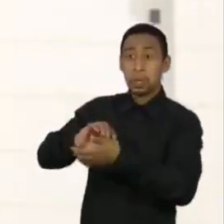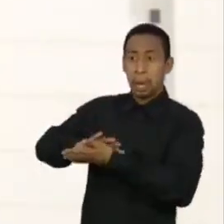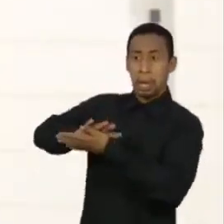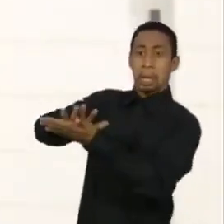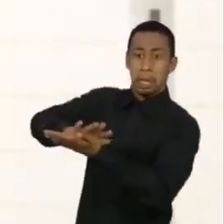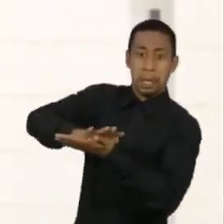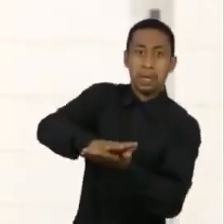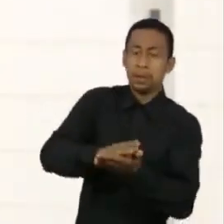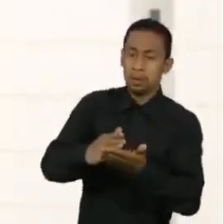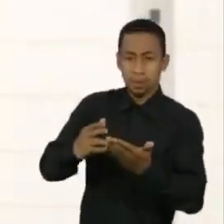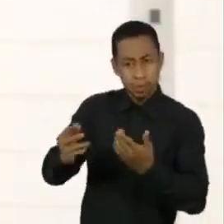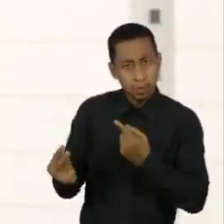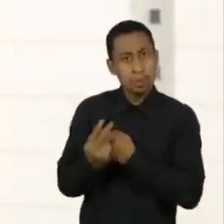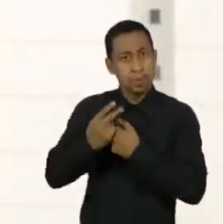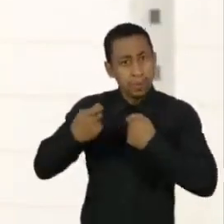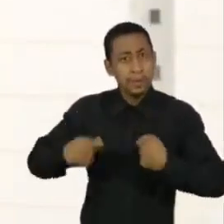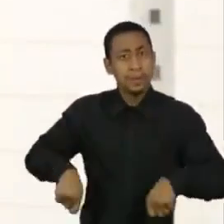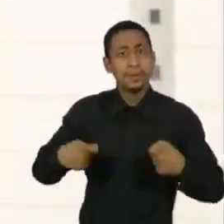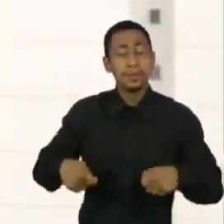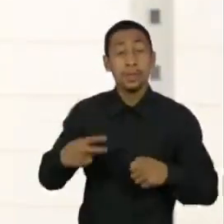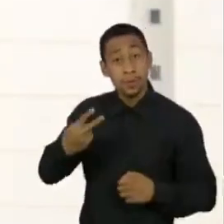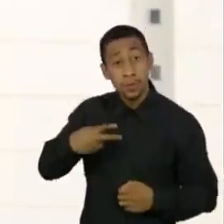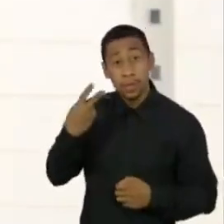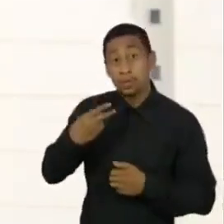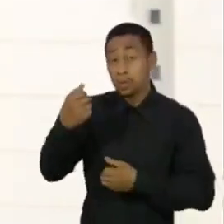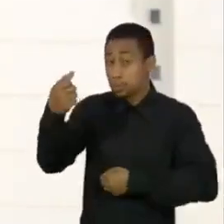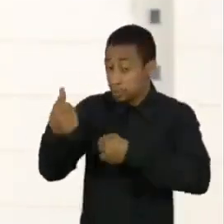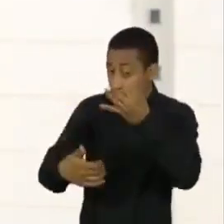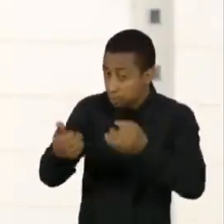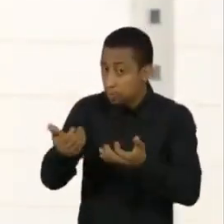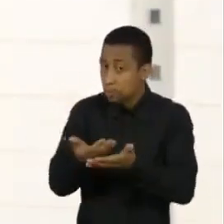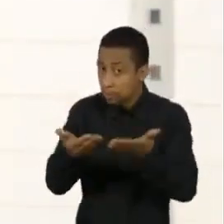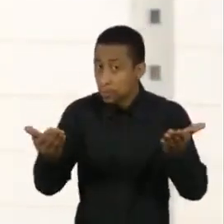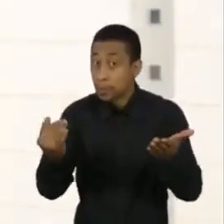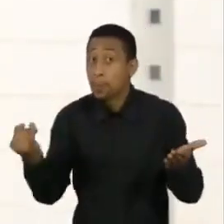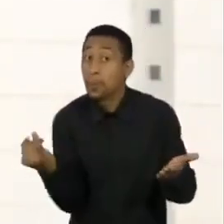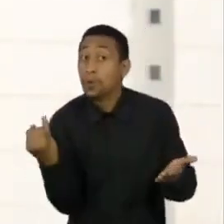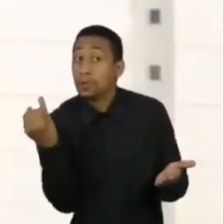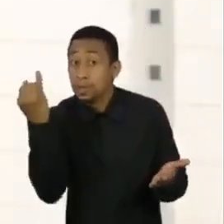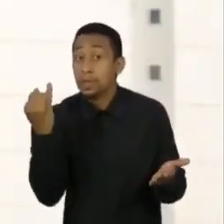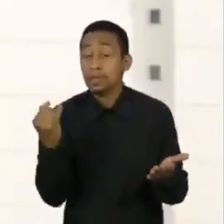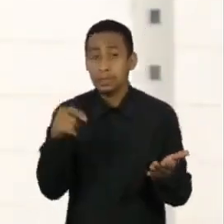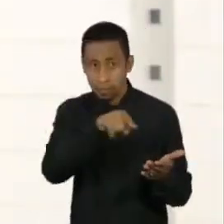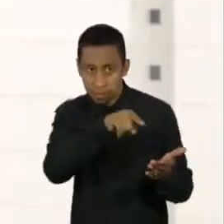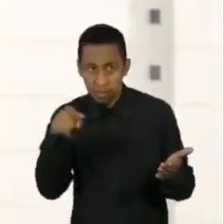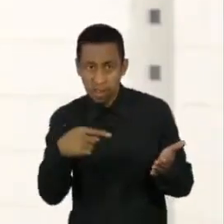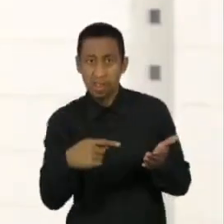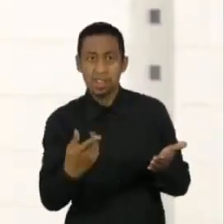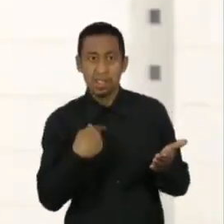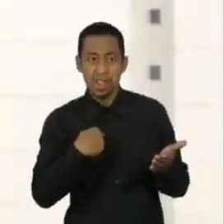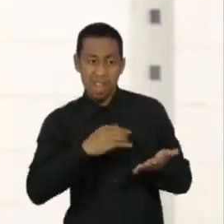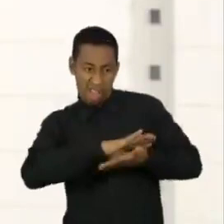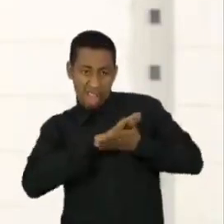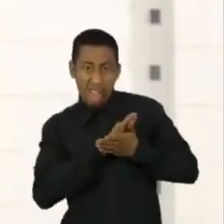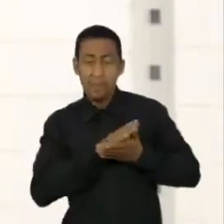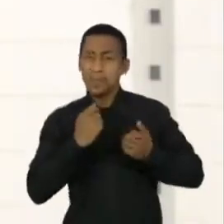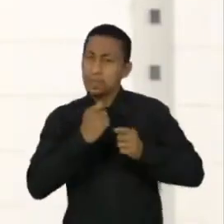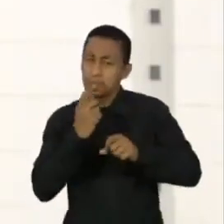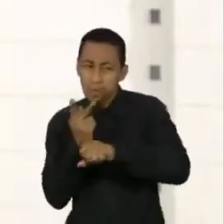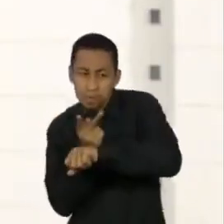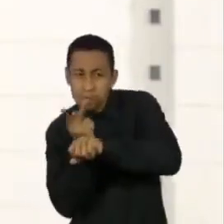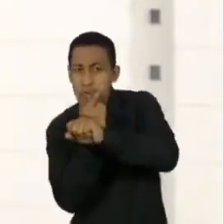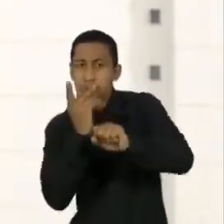Ainda de acordo com a nota, a vereadora Beni Brioli disse que é importante que os violadores sejam identificados